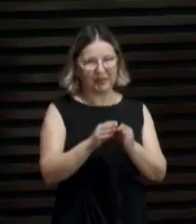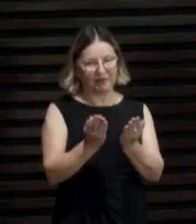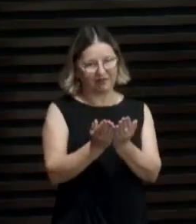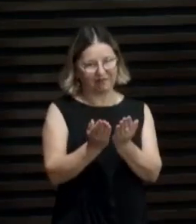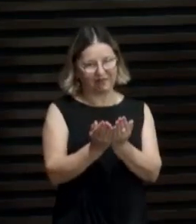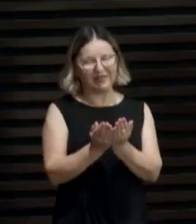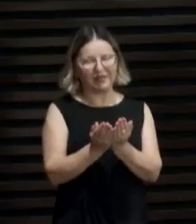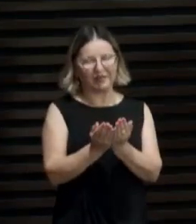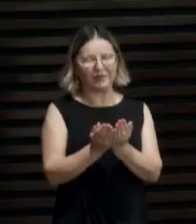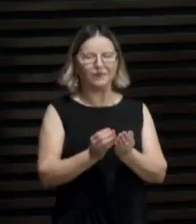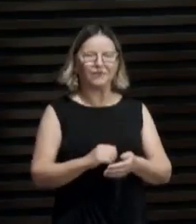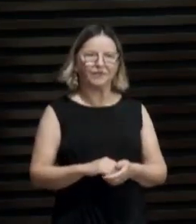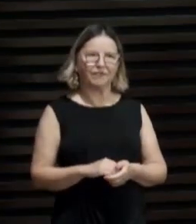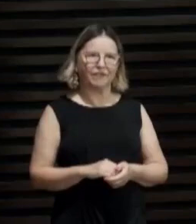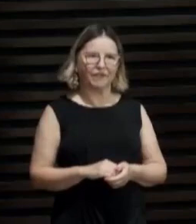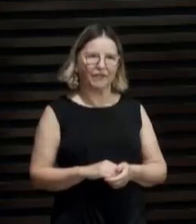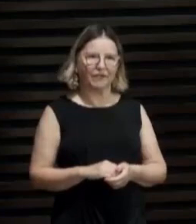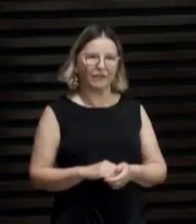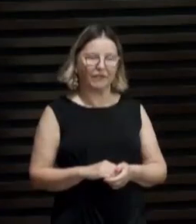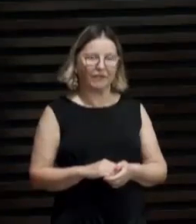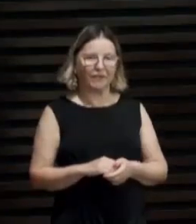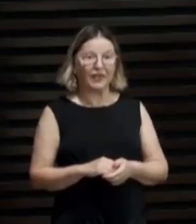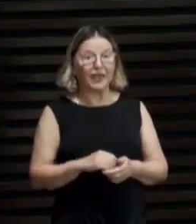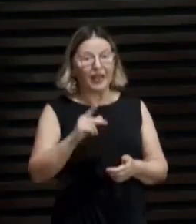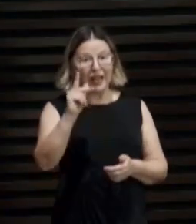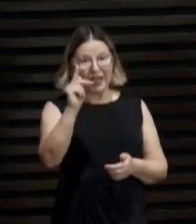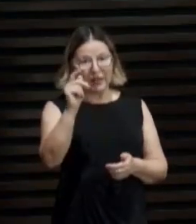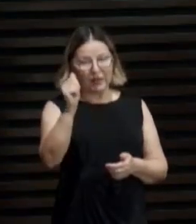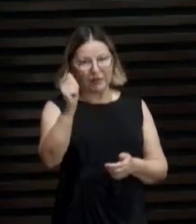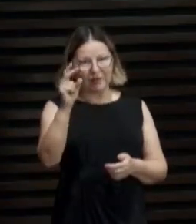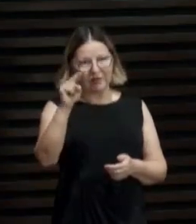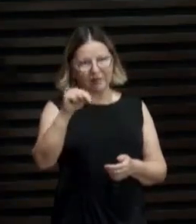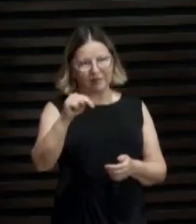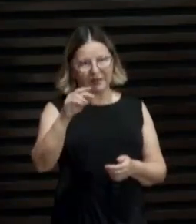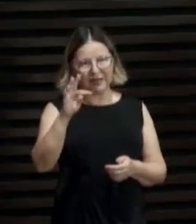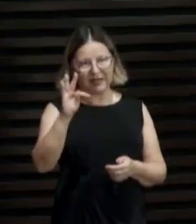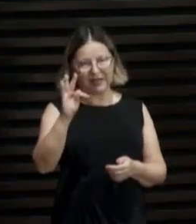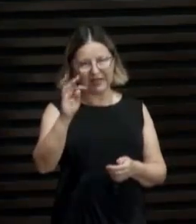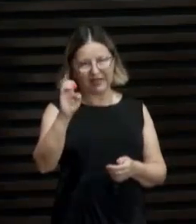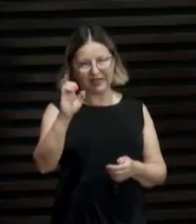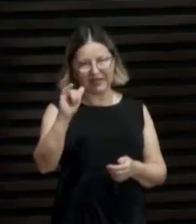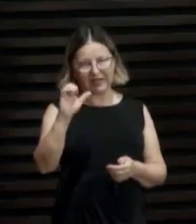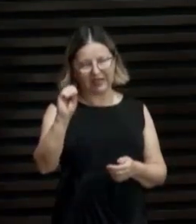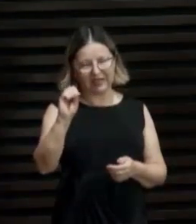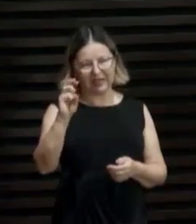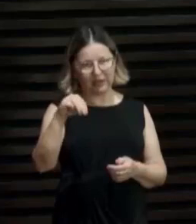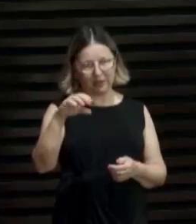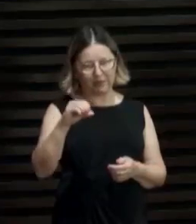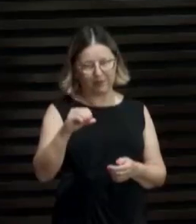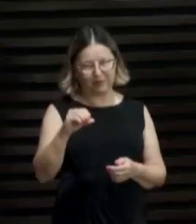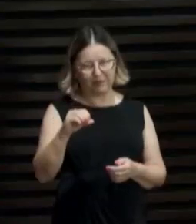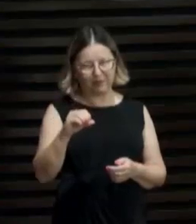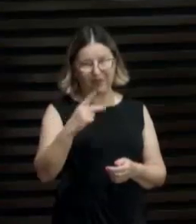monoteístas. Agora, no panteísmo, esse Deus que é considerado que tudo